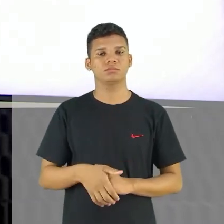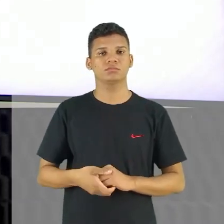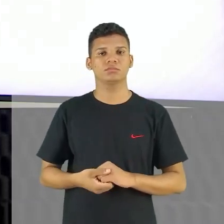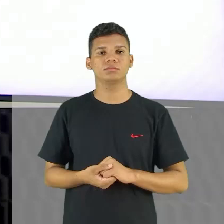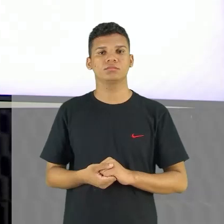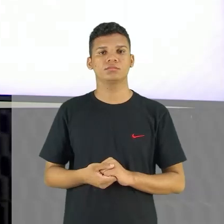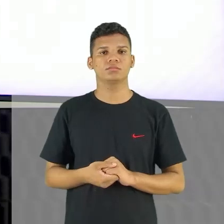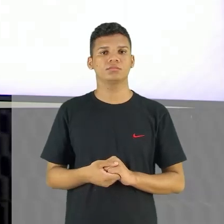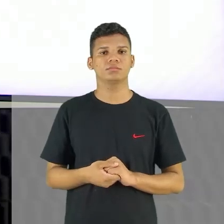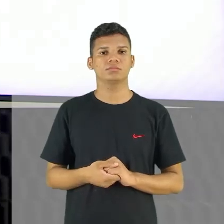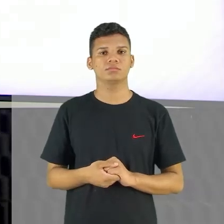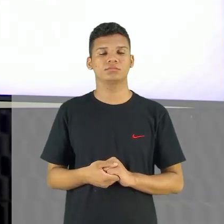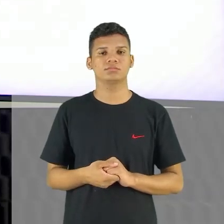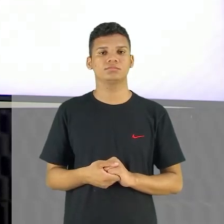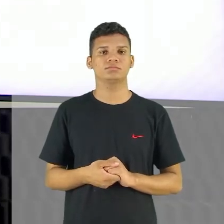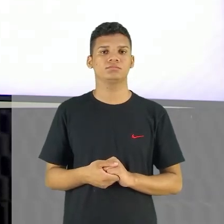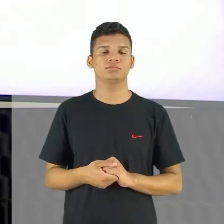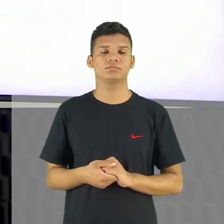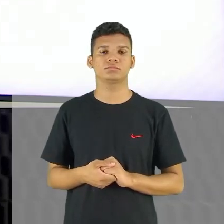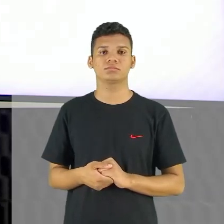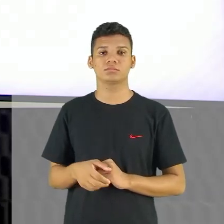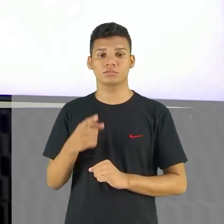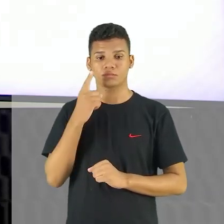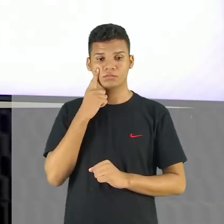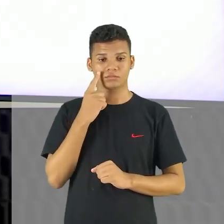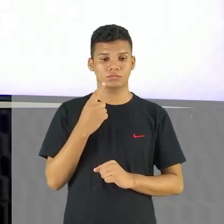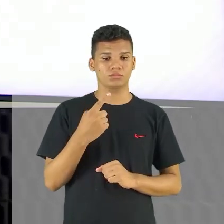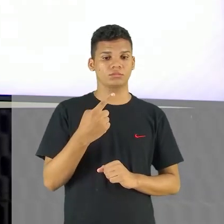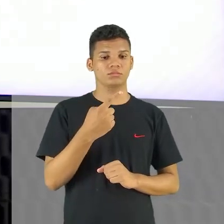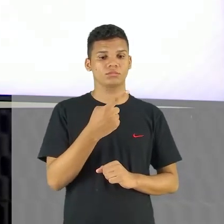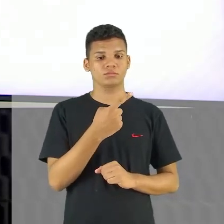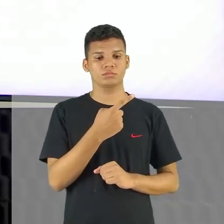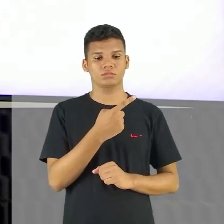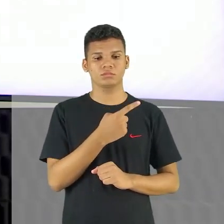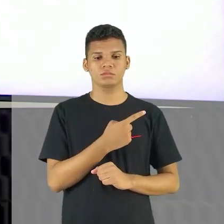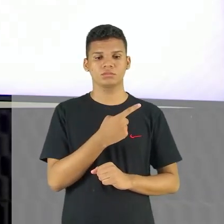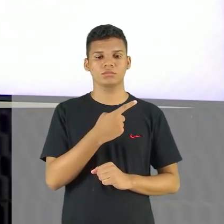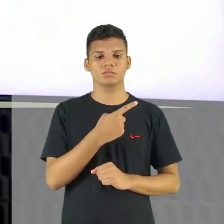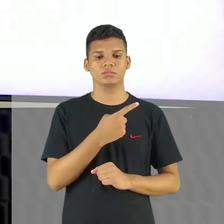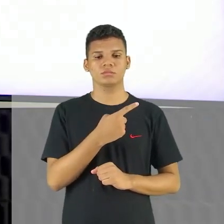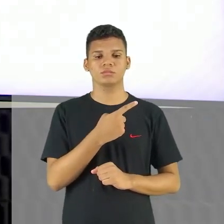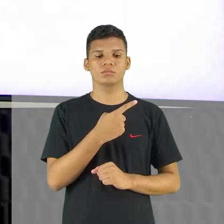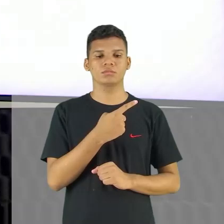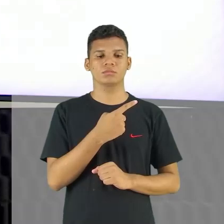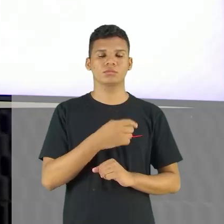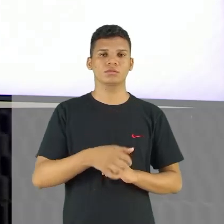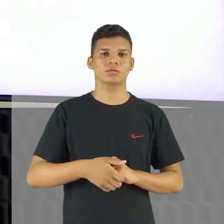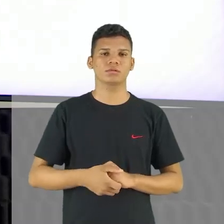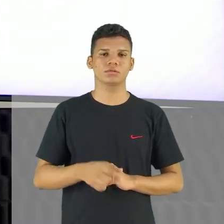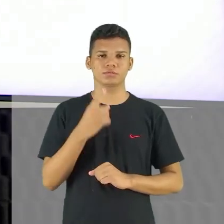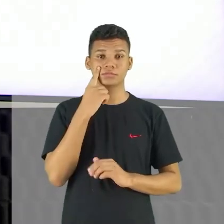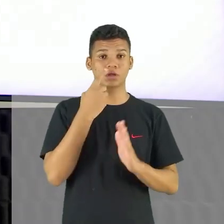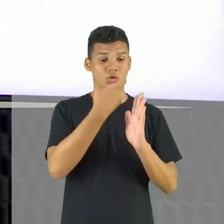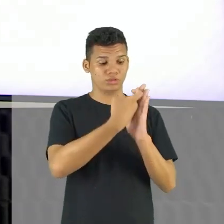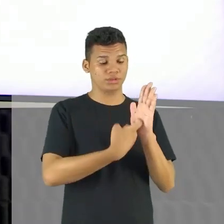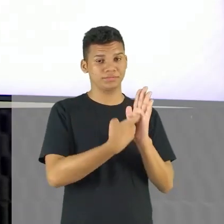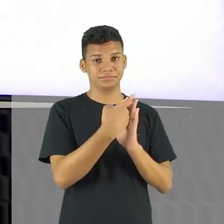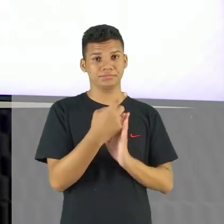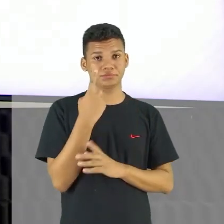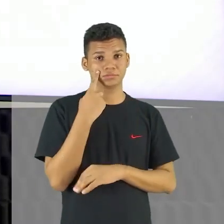Ai, palavras, sois de vento, ides no vento que não retorna.